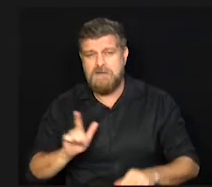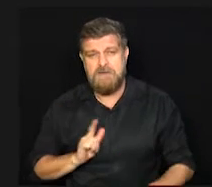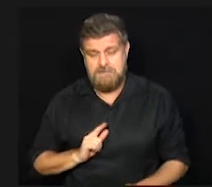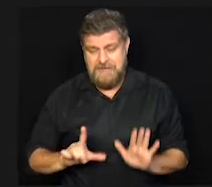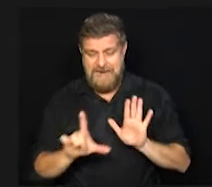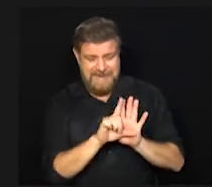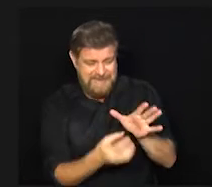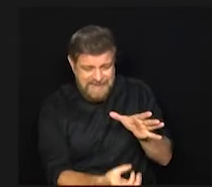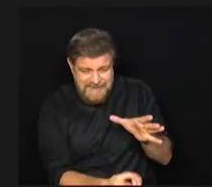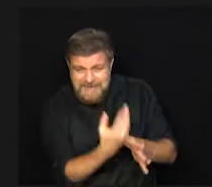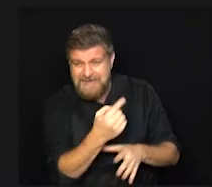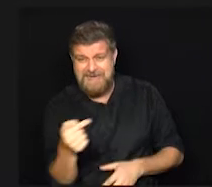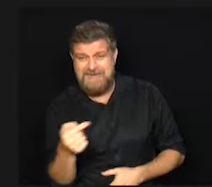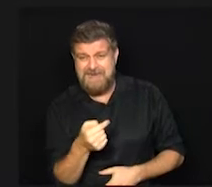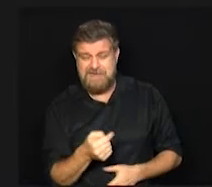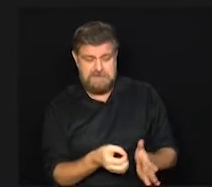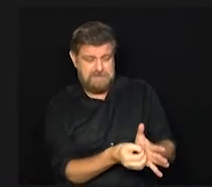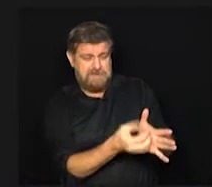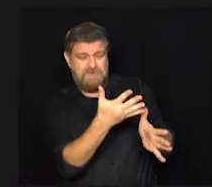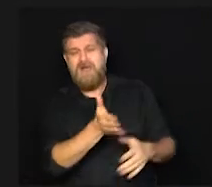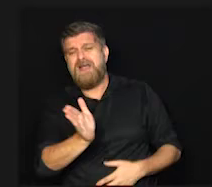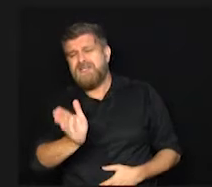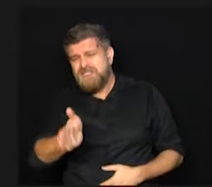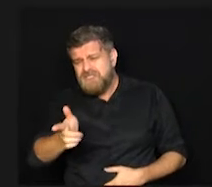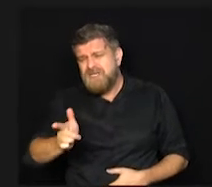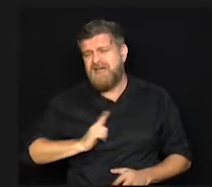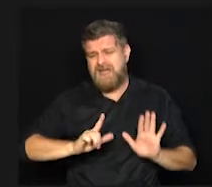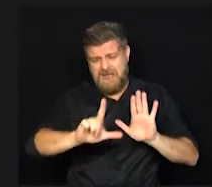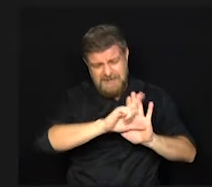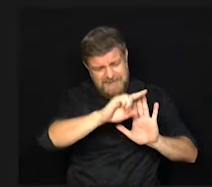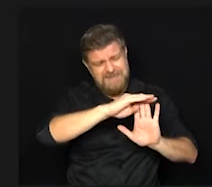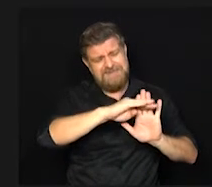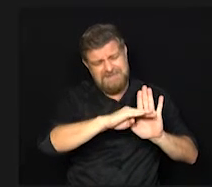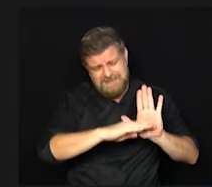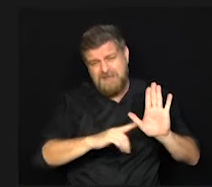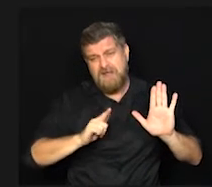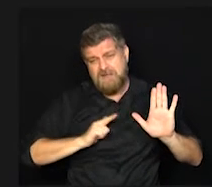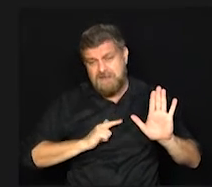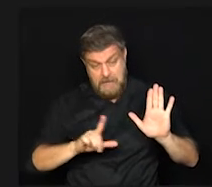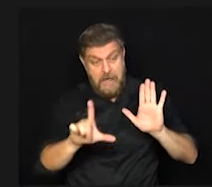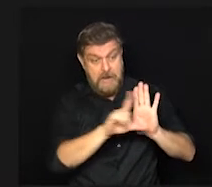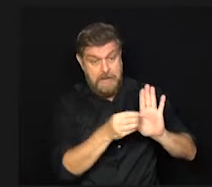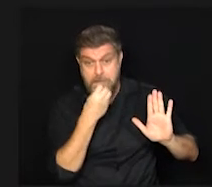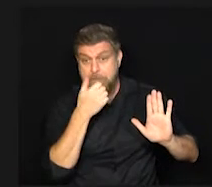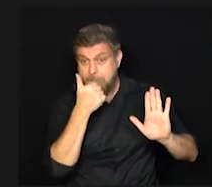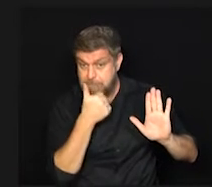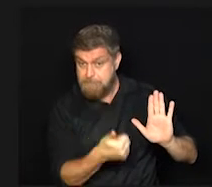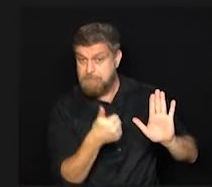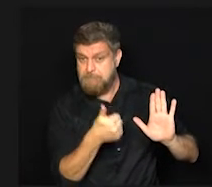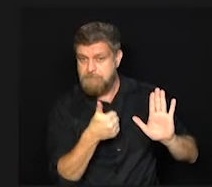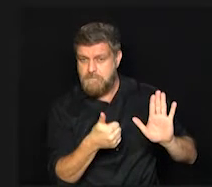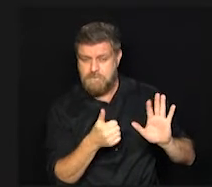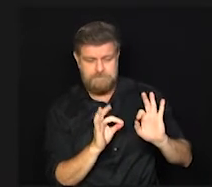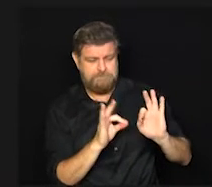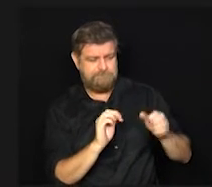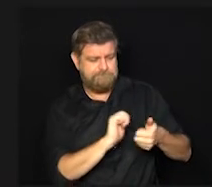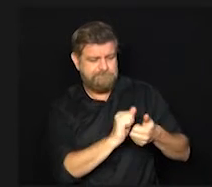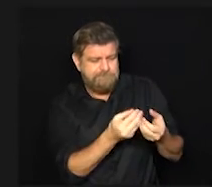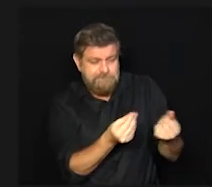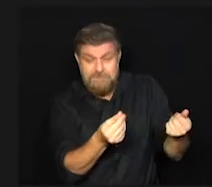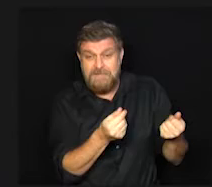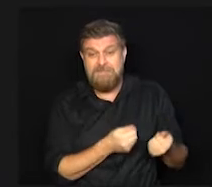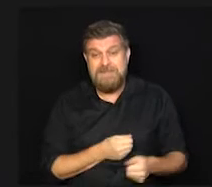leis, muitas leis, já existem muitas leis criadas e leis boas, leis que só precisam sair do